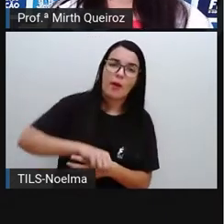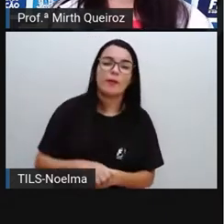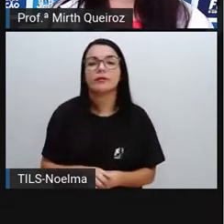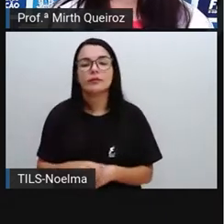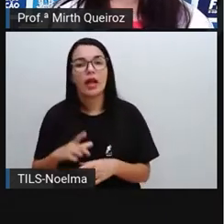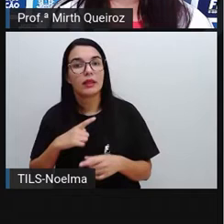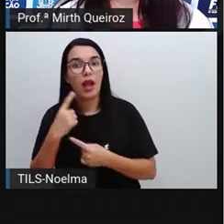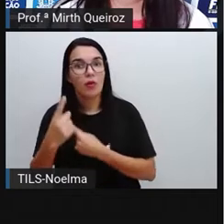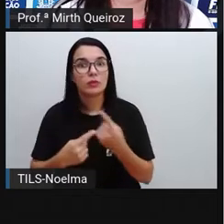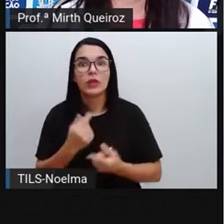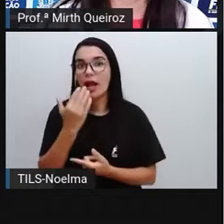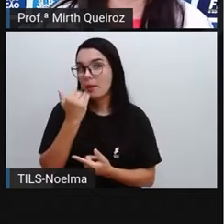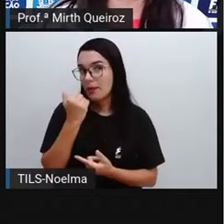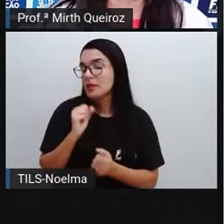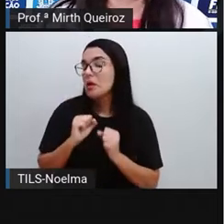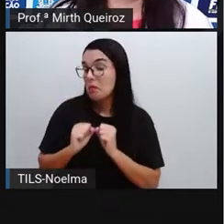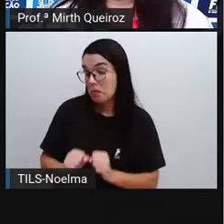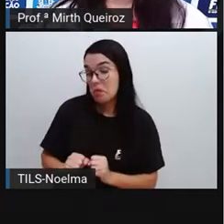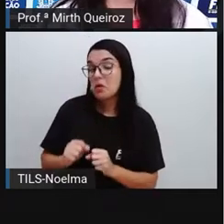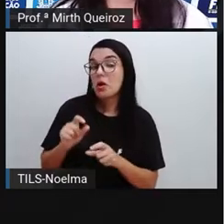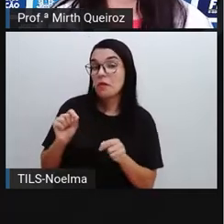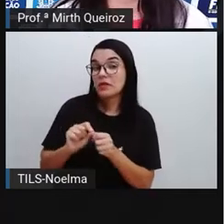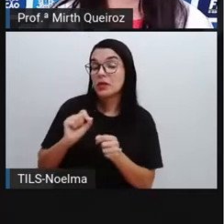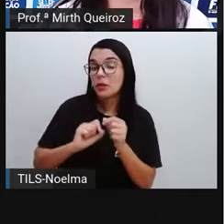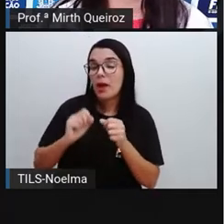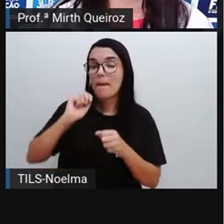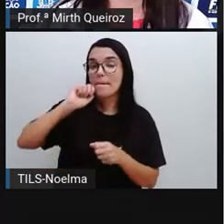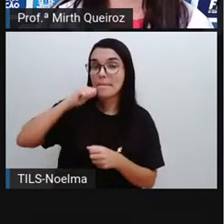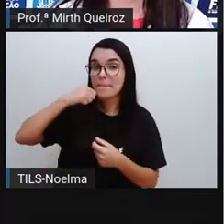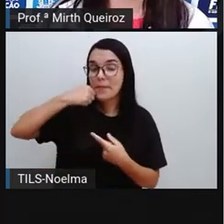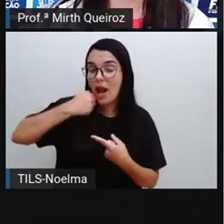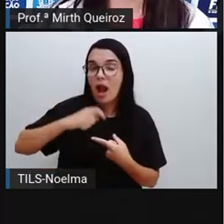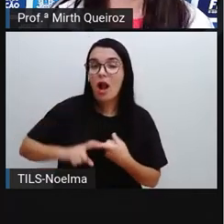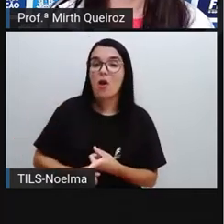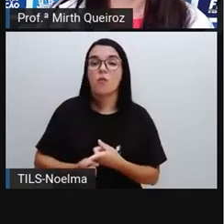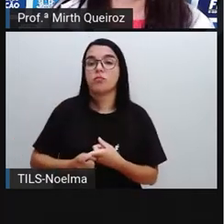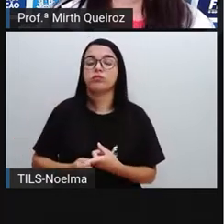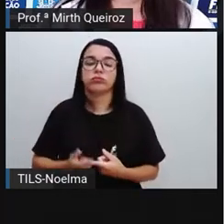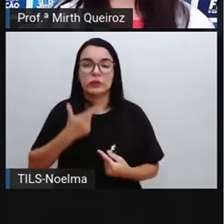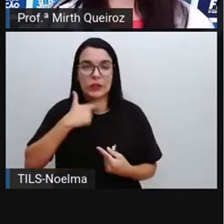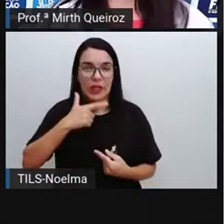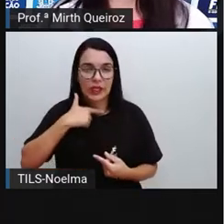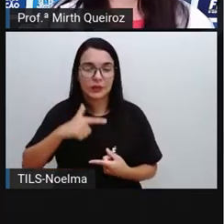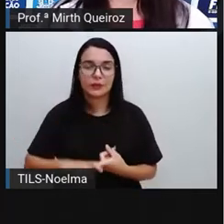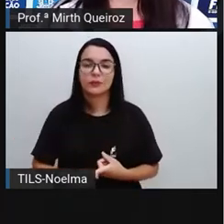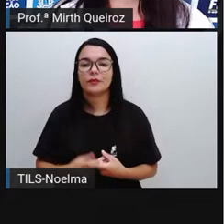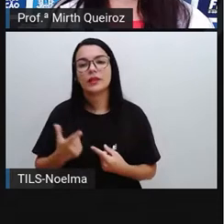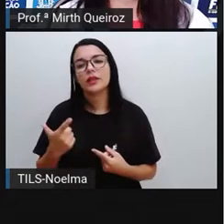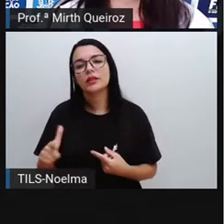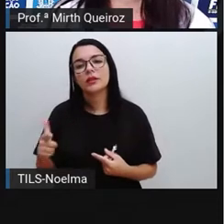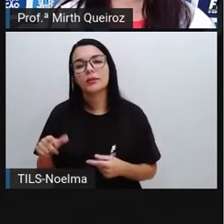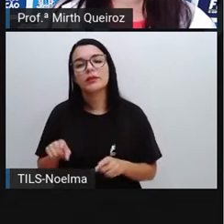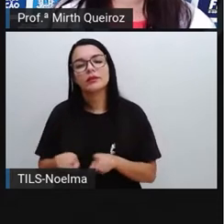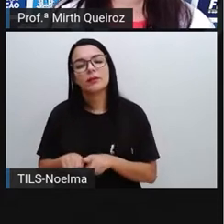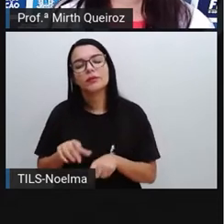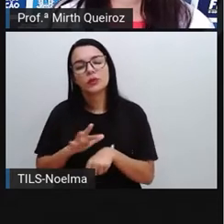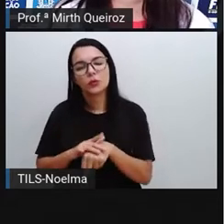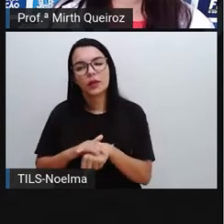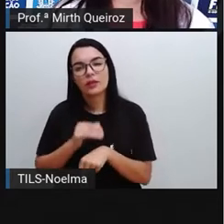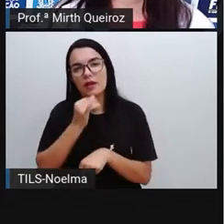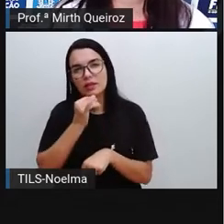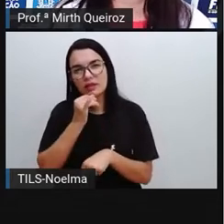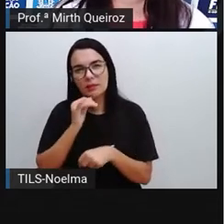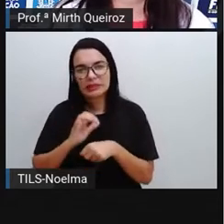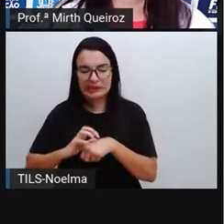na alimentação, na fermentação do pão, né, por exemplo. E existem alguns fungos que causam doenças, como, por exemplo,